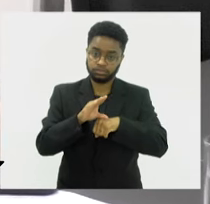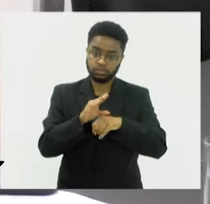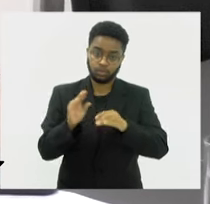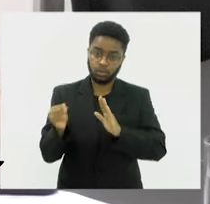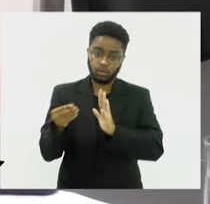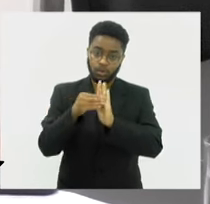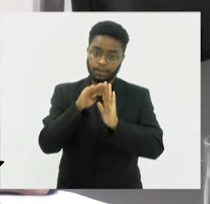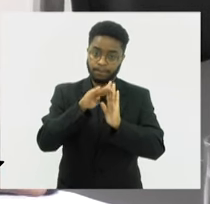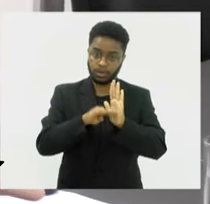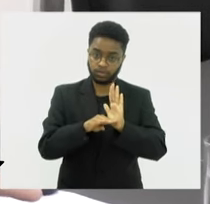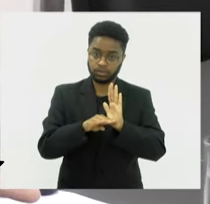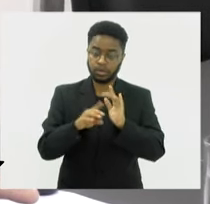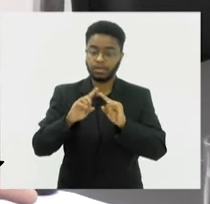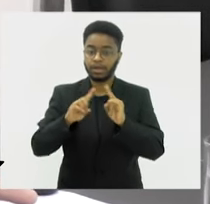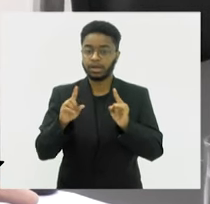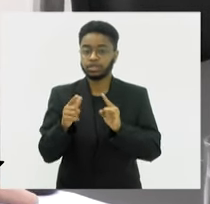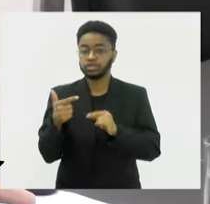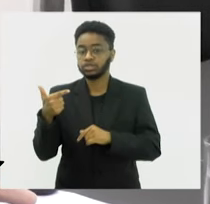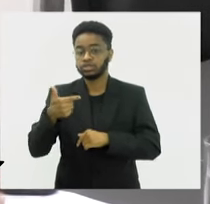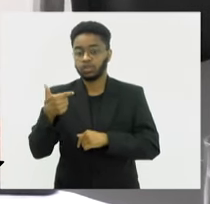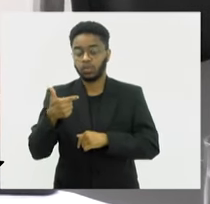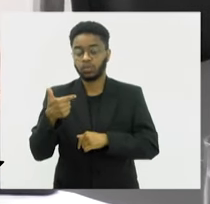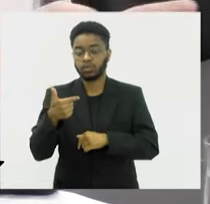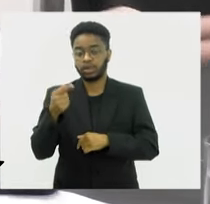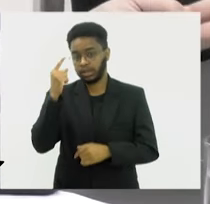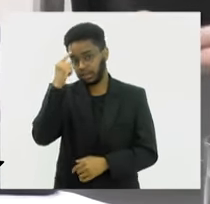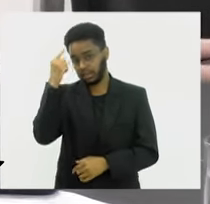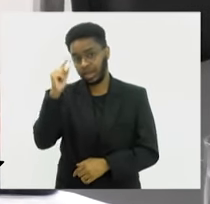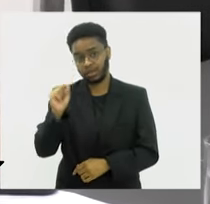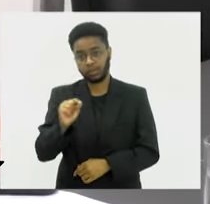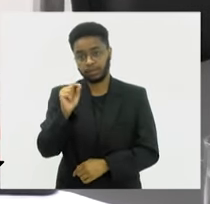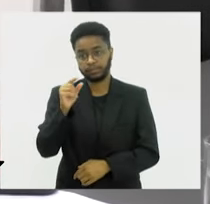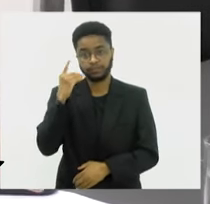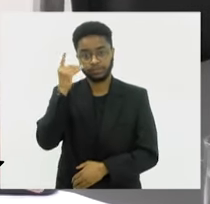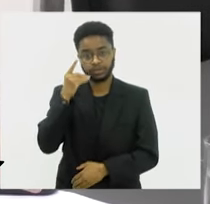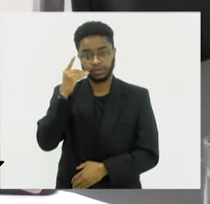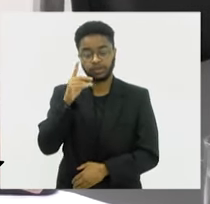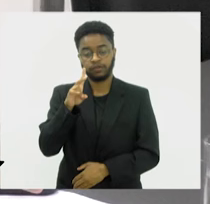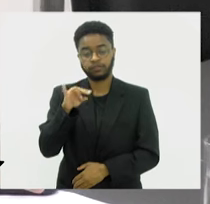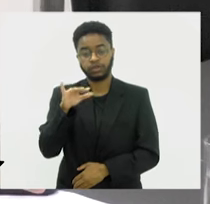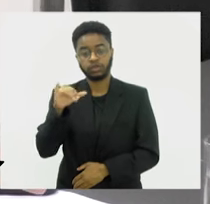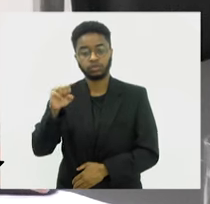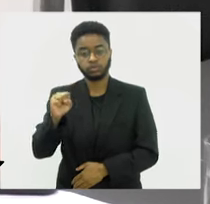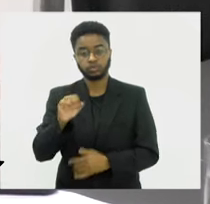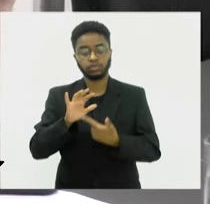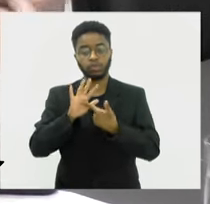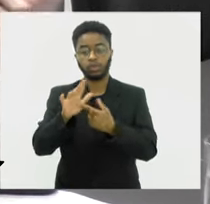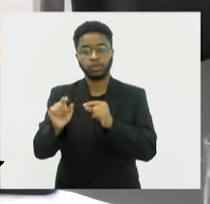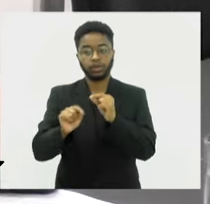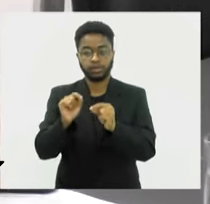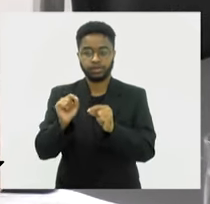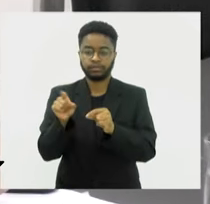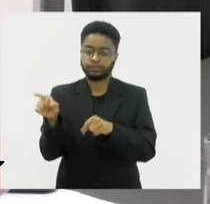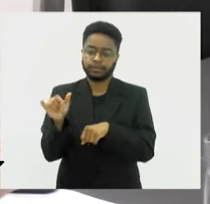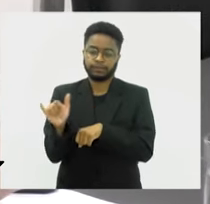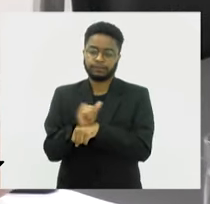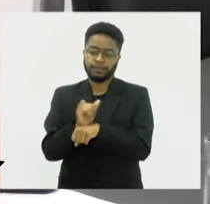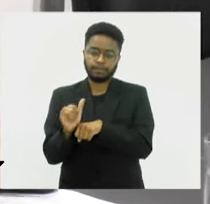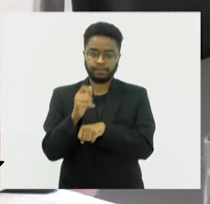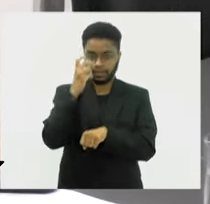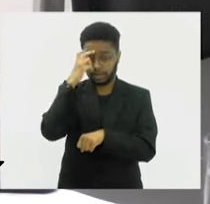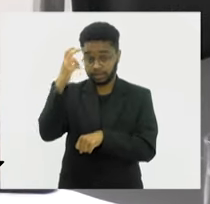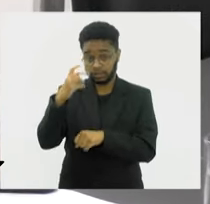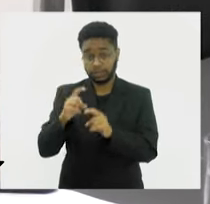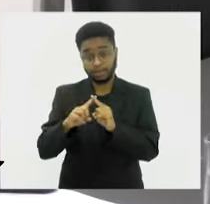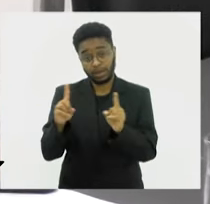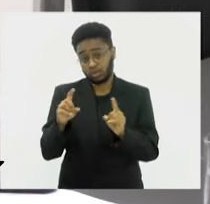pauta. A segunda hipótese é a que o deputado Cozolino nos traz, com muita maestria, mas é